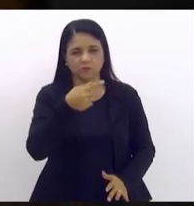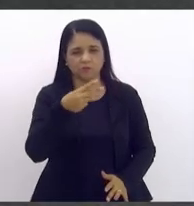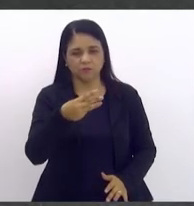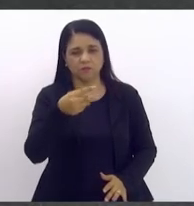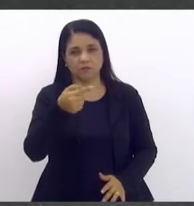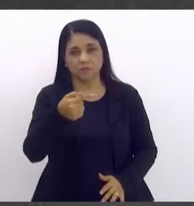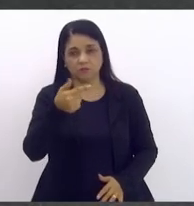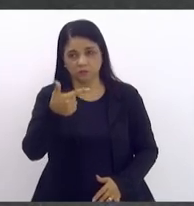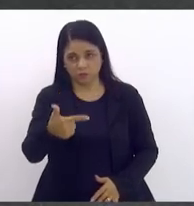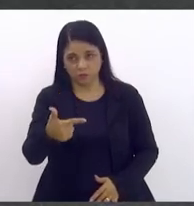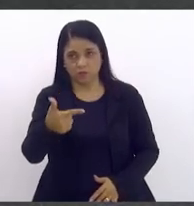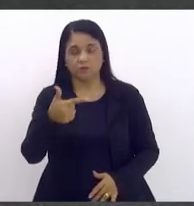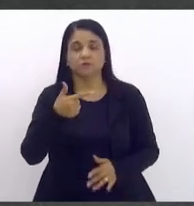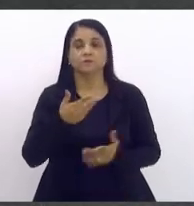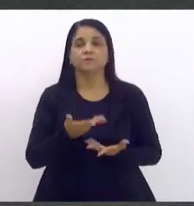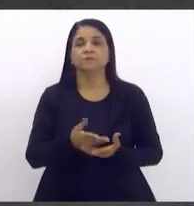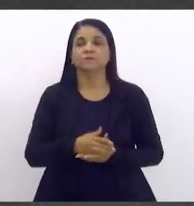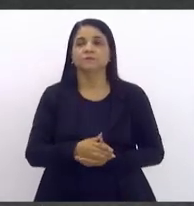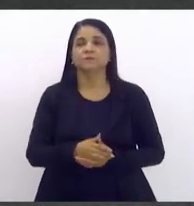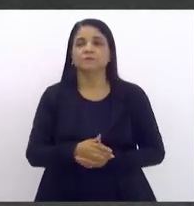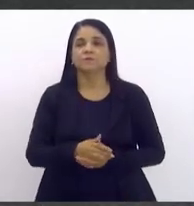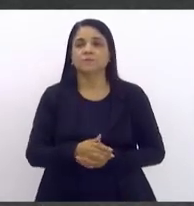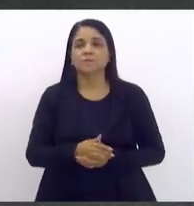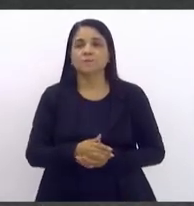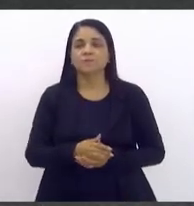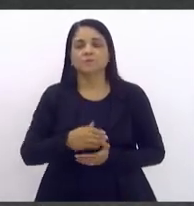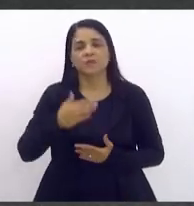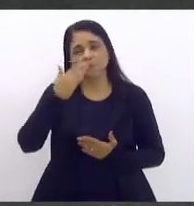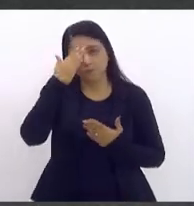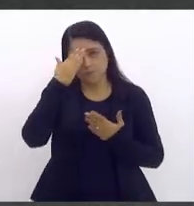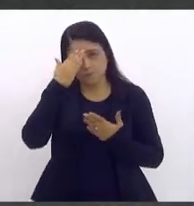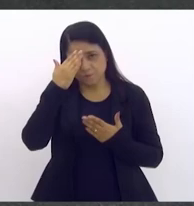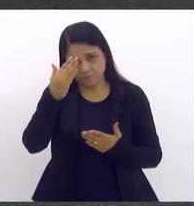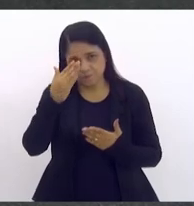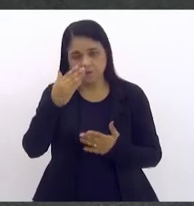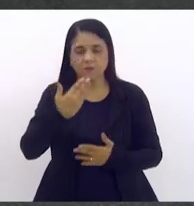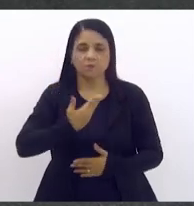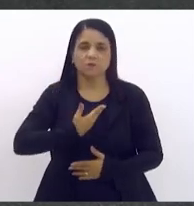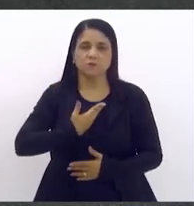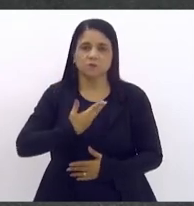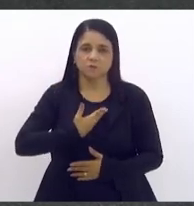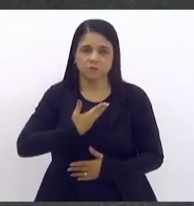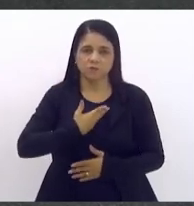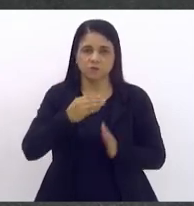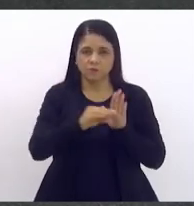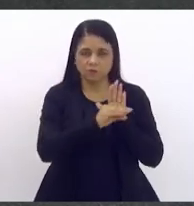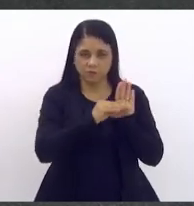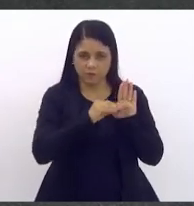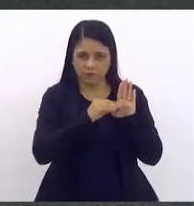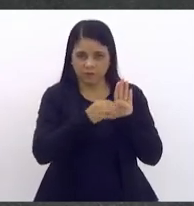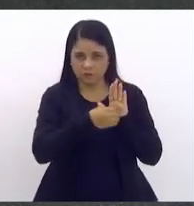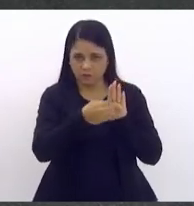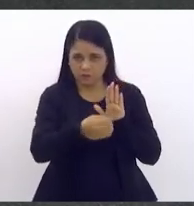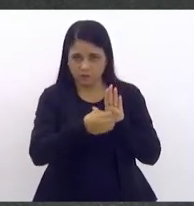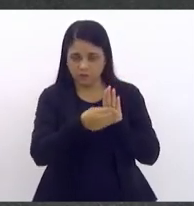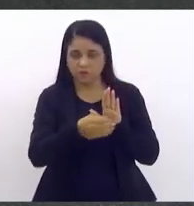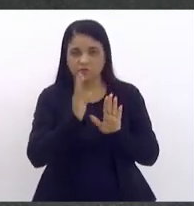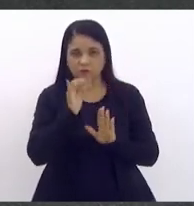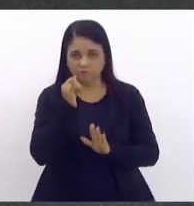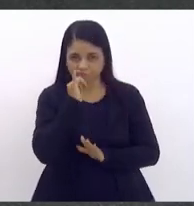2372. O projeto anterior. Primeiro, agradecer a todos os colegas pelos pareceres que foram